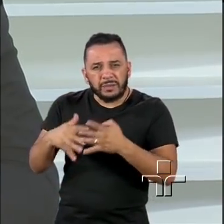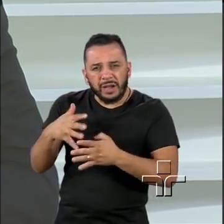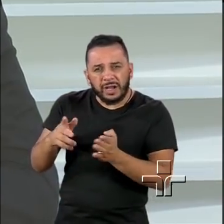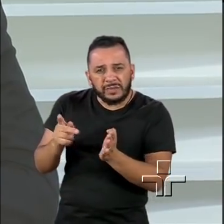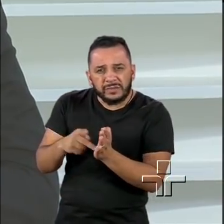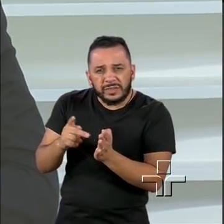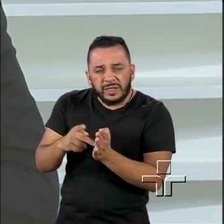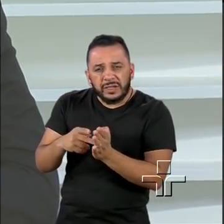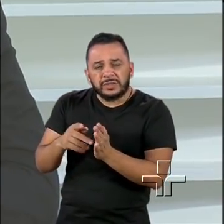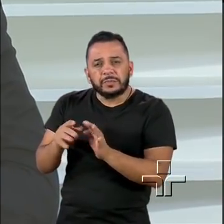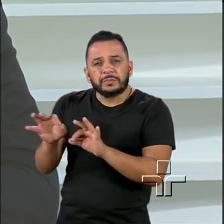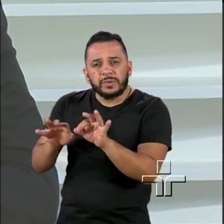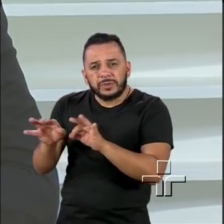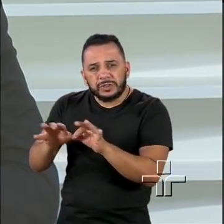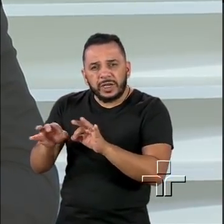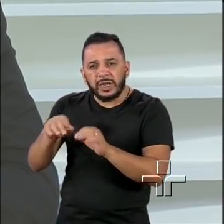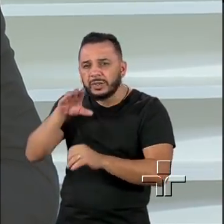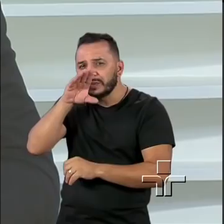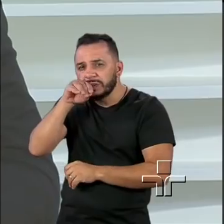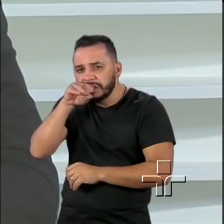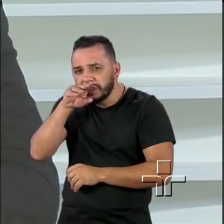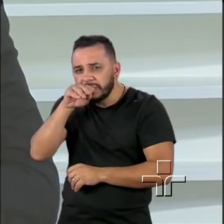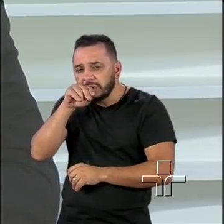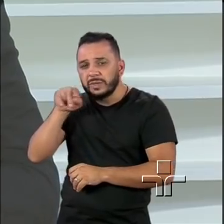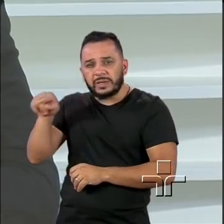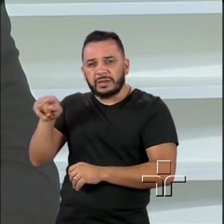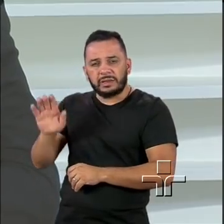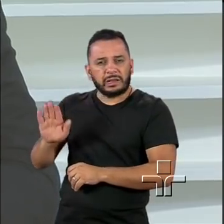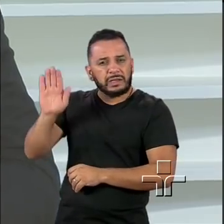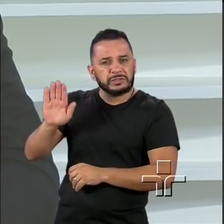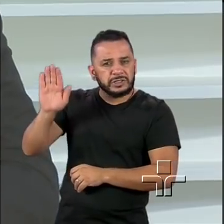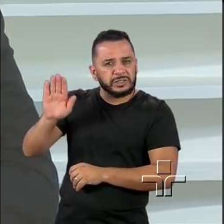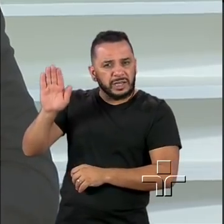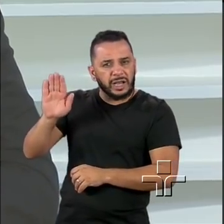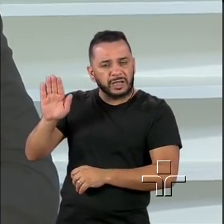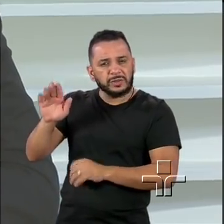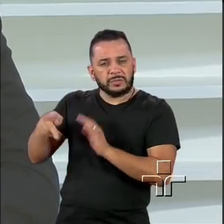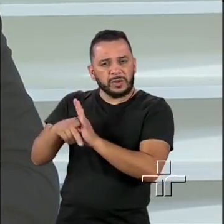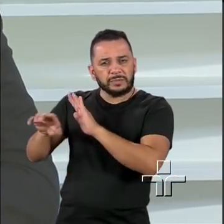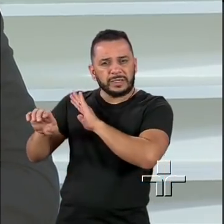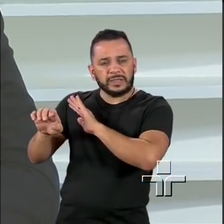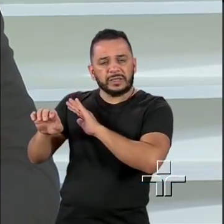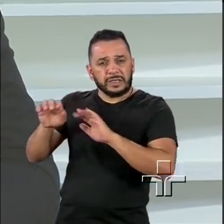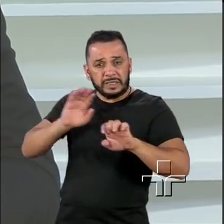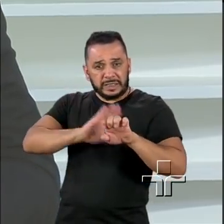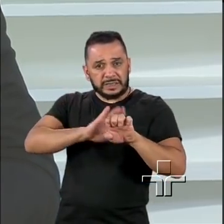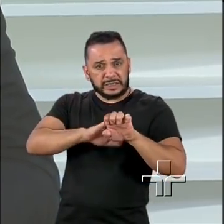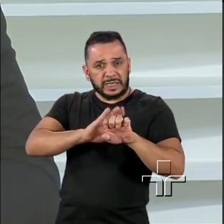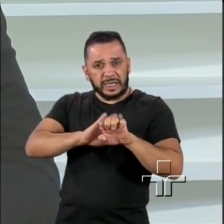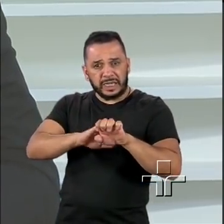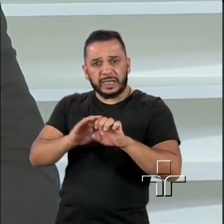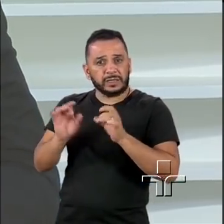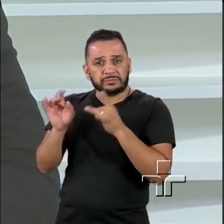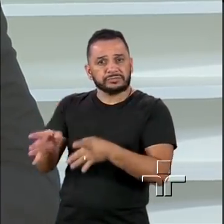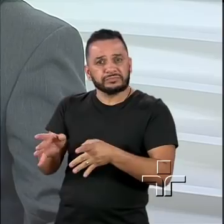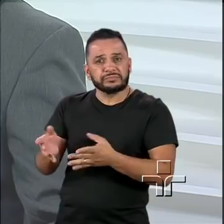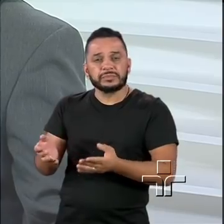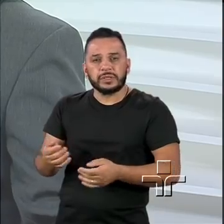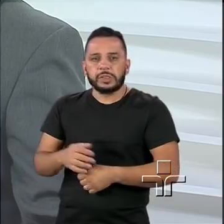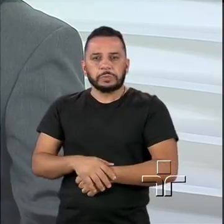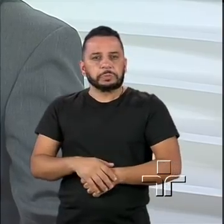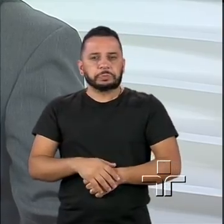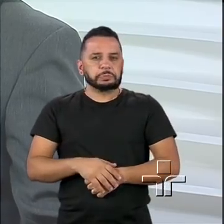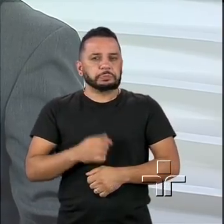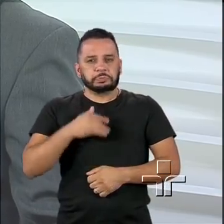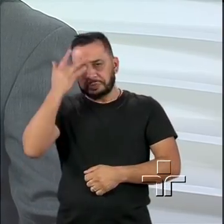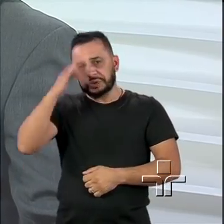o programa do Ciro Gomes? Ele deixaria de ser um candidato de esquerda por conta de uma aliança essa ou é só programático? Não sei, o Ciro Gomes